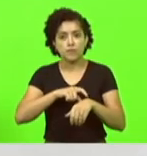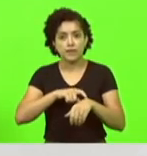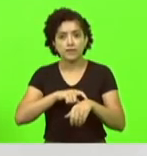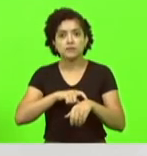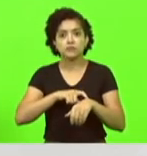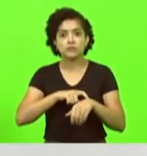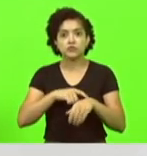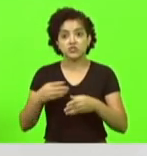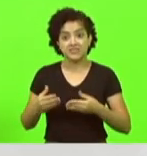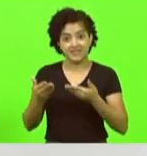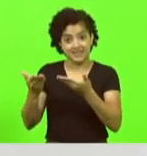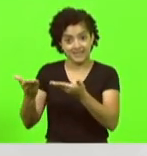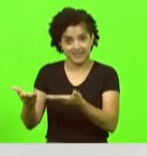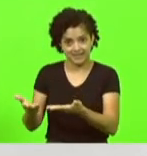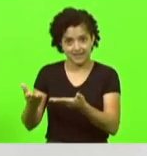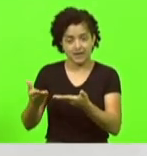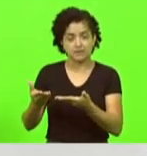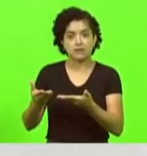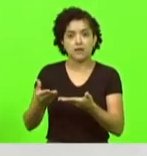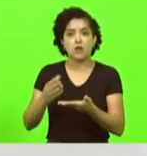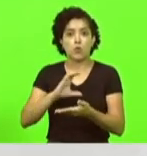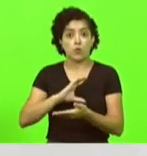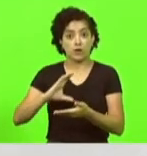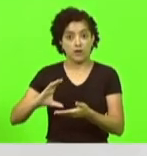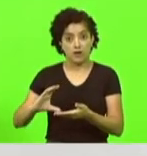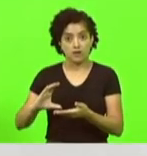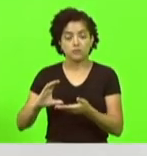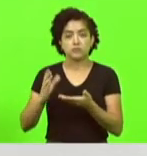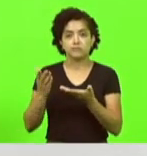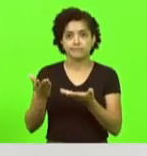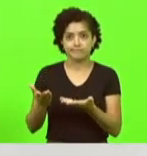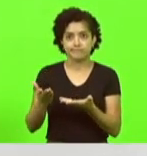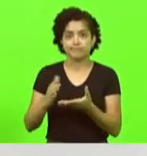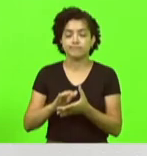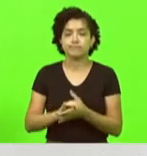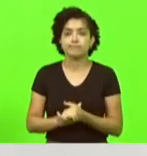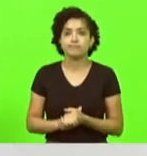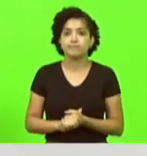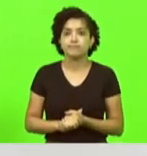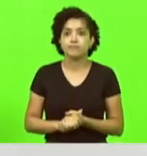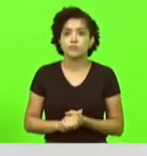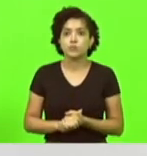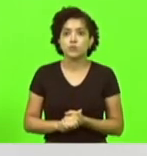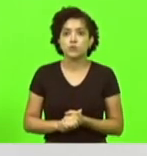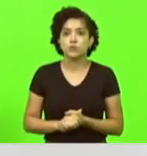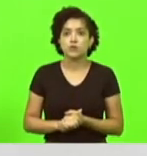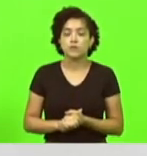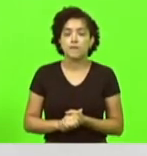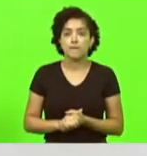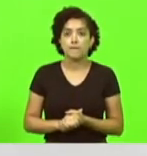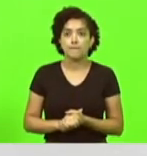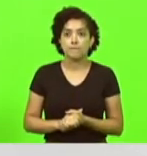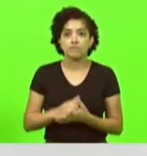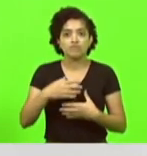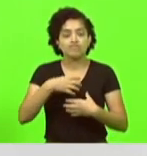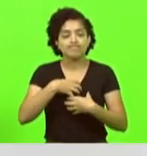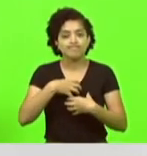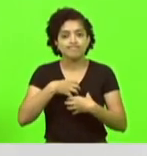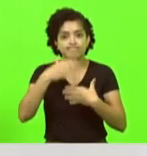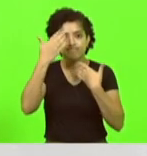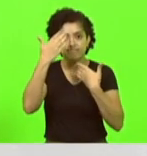eu gostaria de terminar aqui a todos os senhores e senhoras deputados o meu gesto de